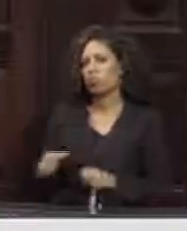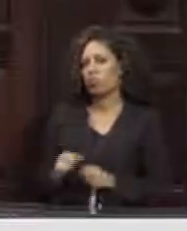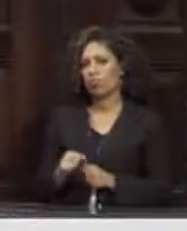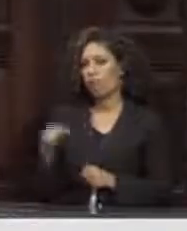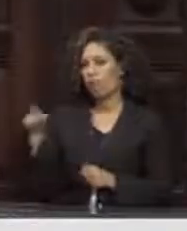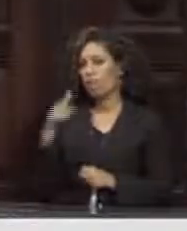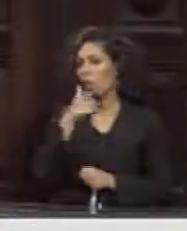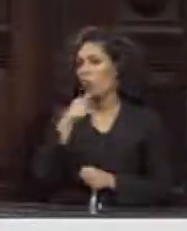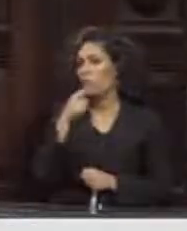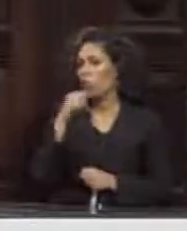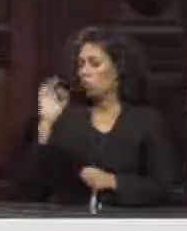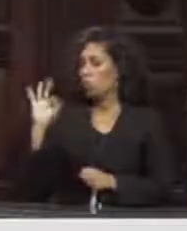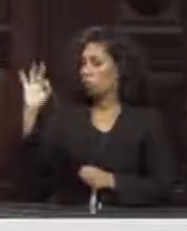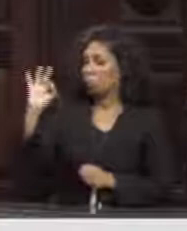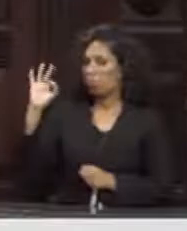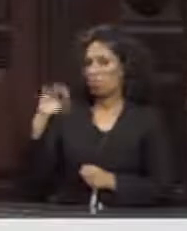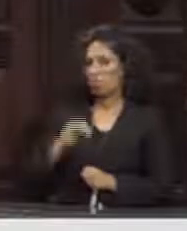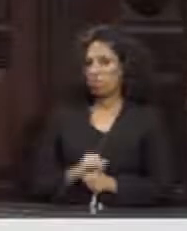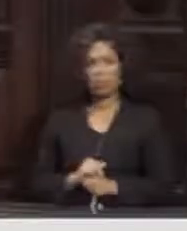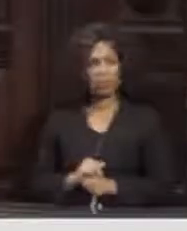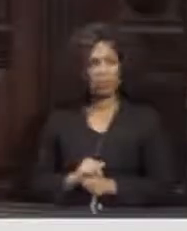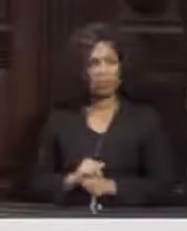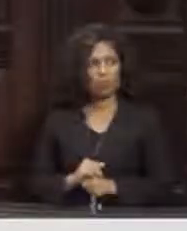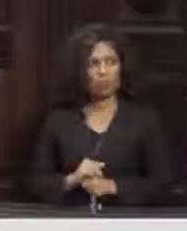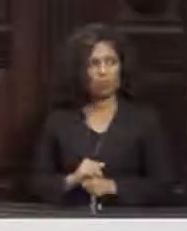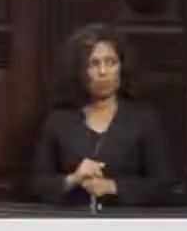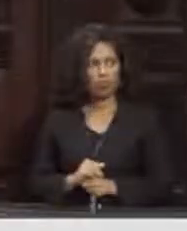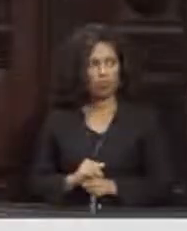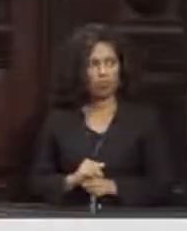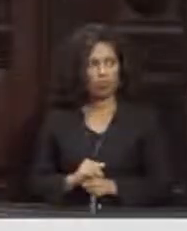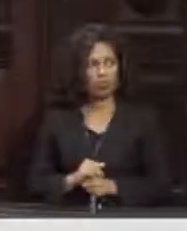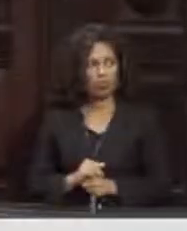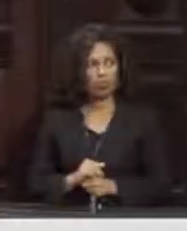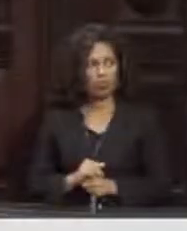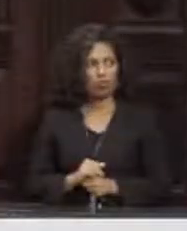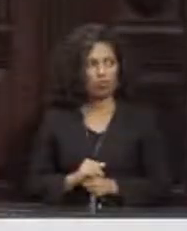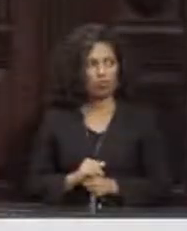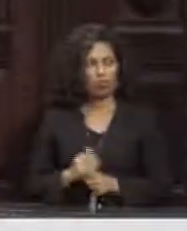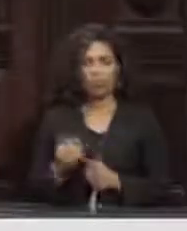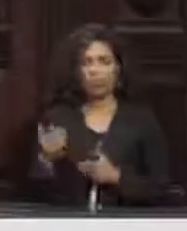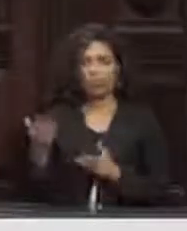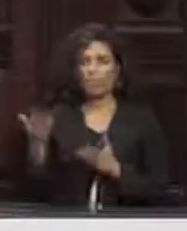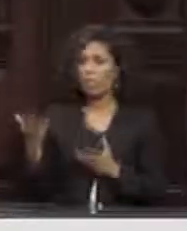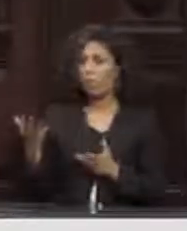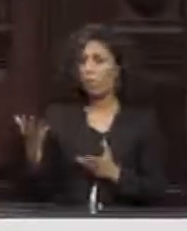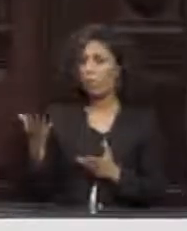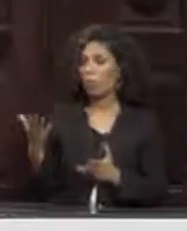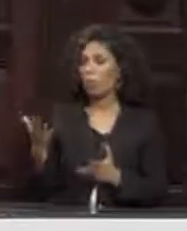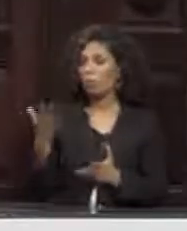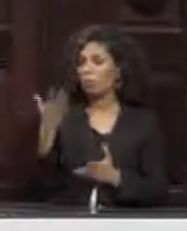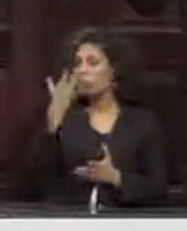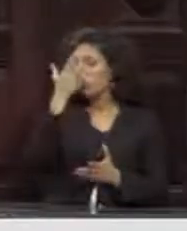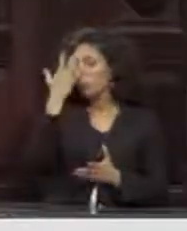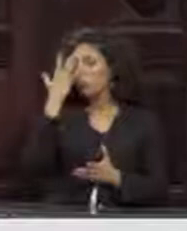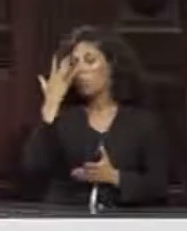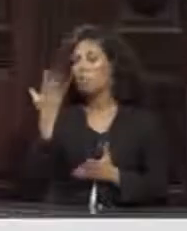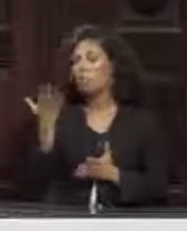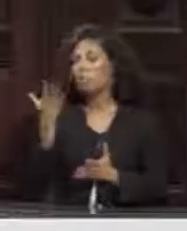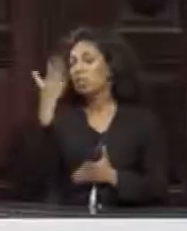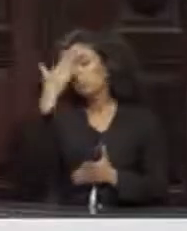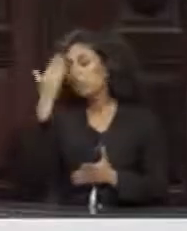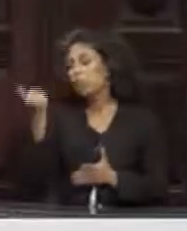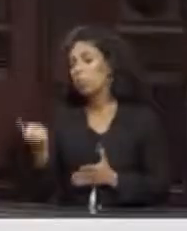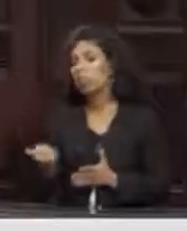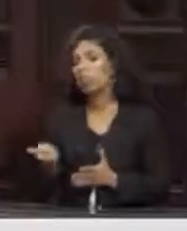Proderj para saber o total desmonte das finalidades, das funções do Proderj, abrindo